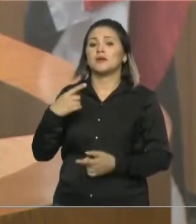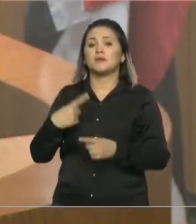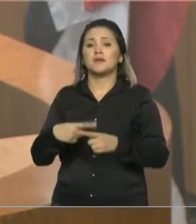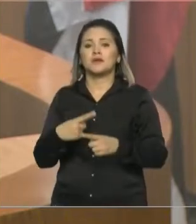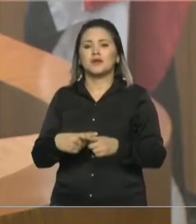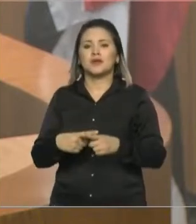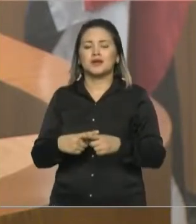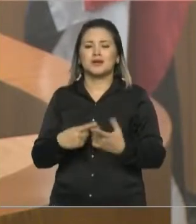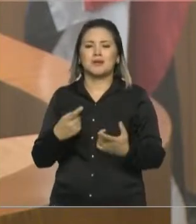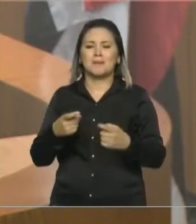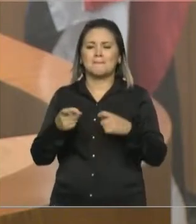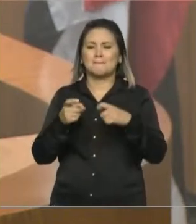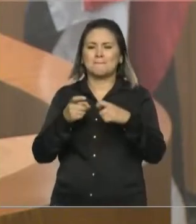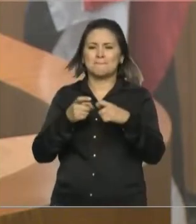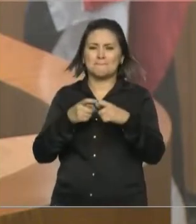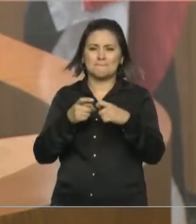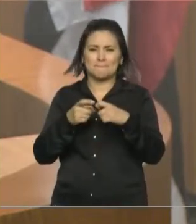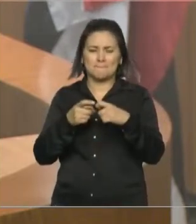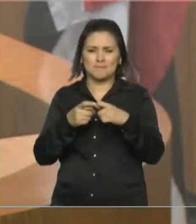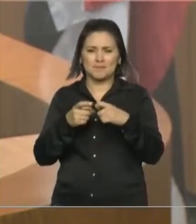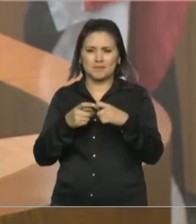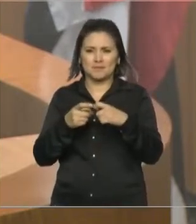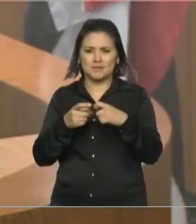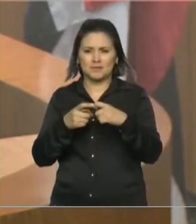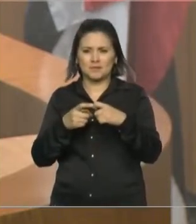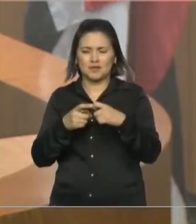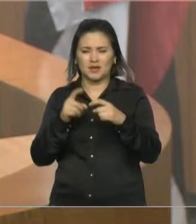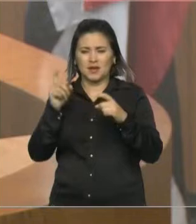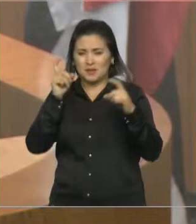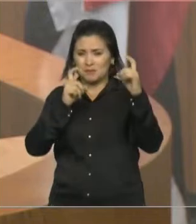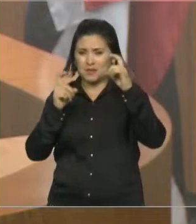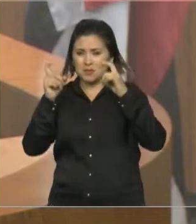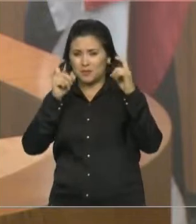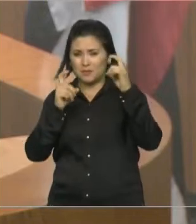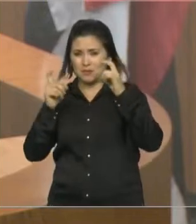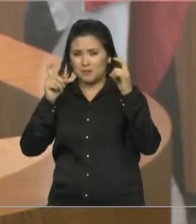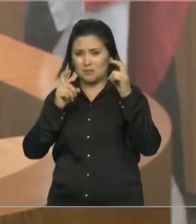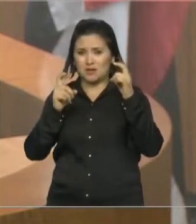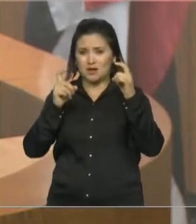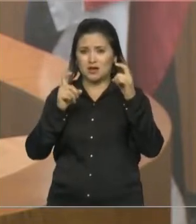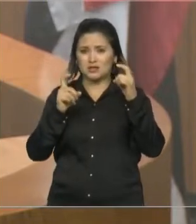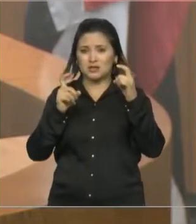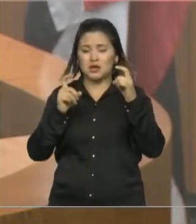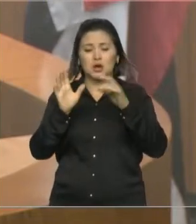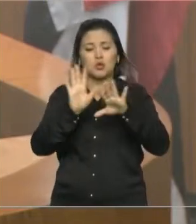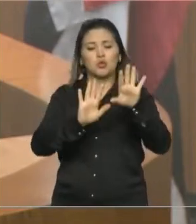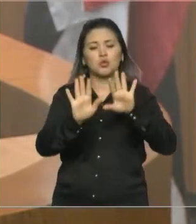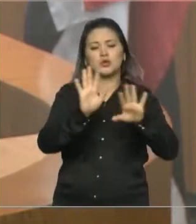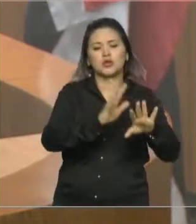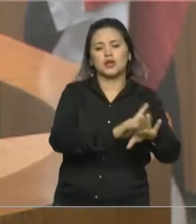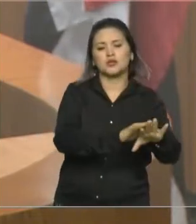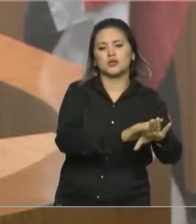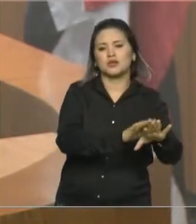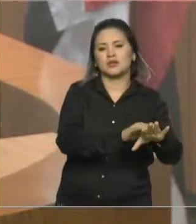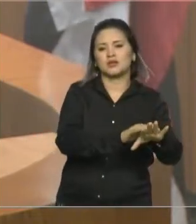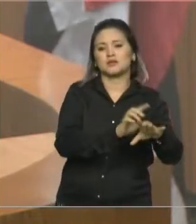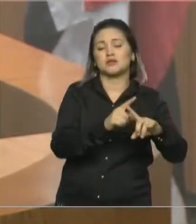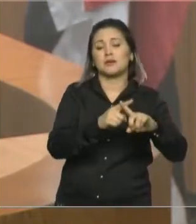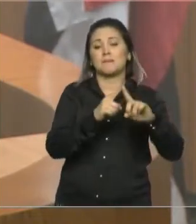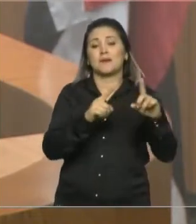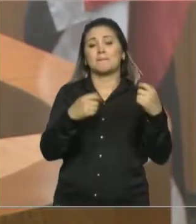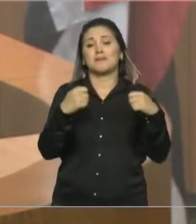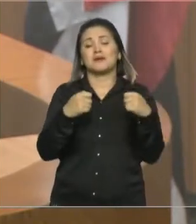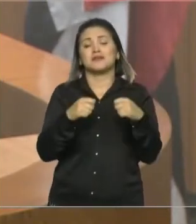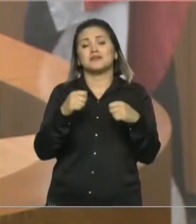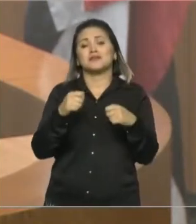aí faz com que 80% seja gasto na alta complexidade, como foi levantado por Vossa Excelência, 20% nas demais